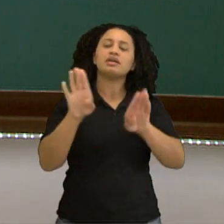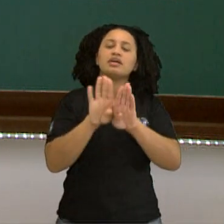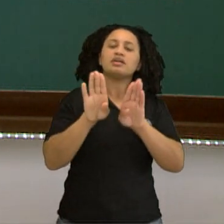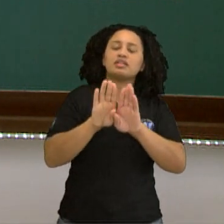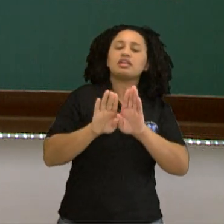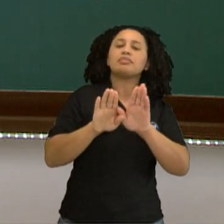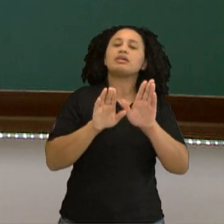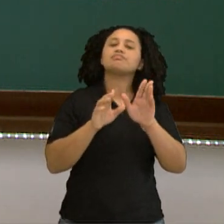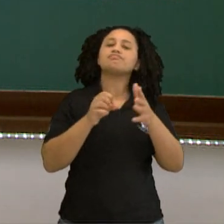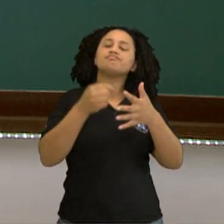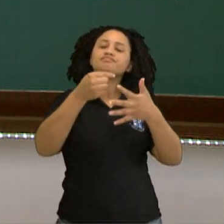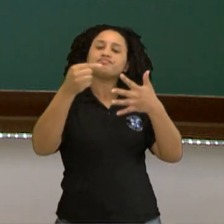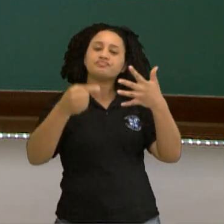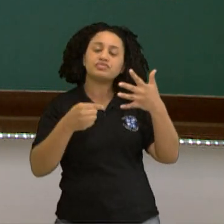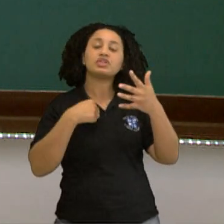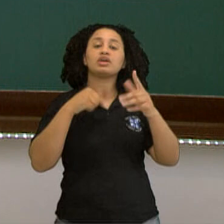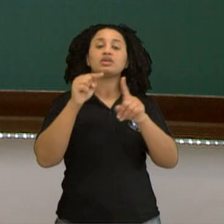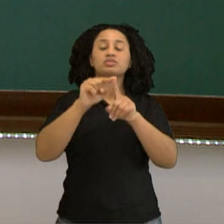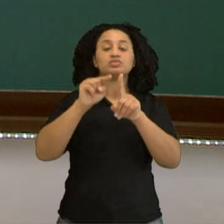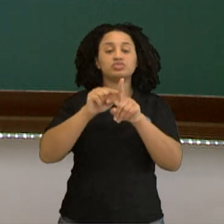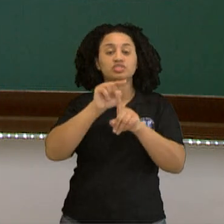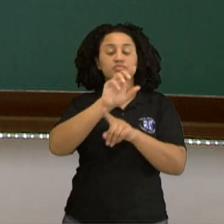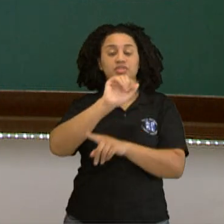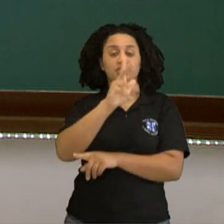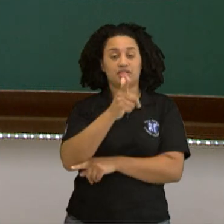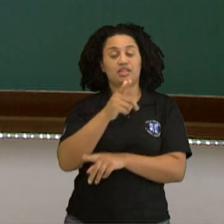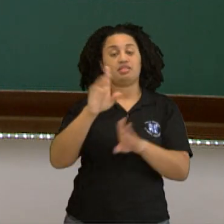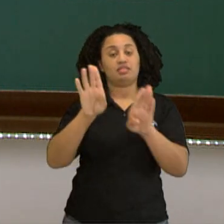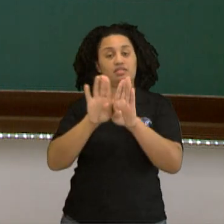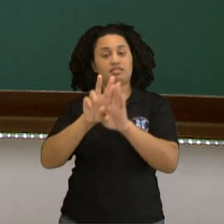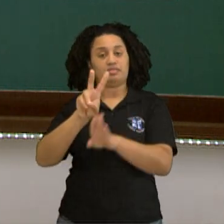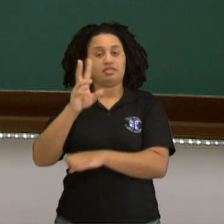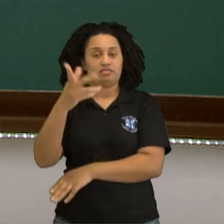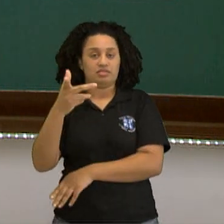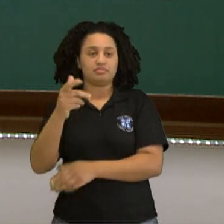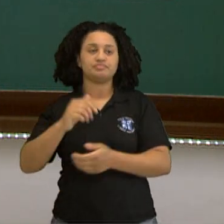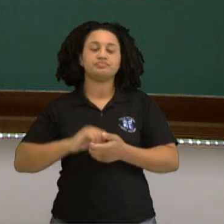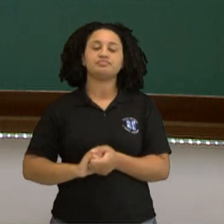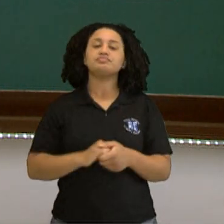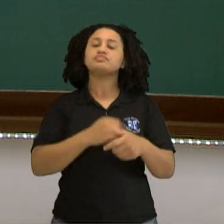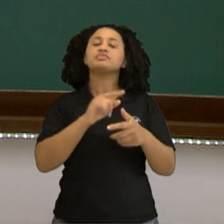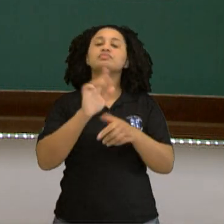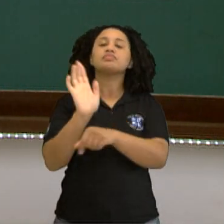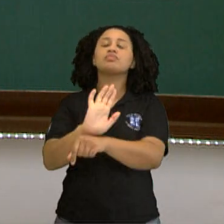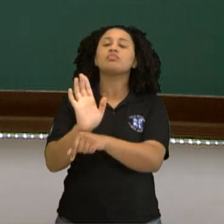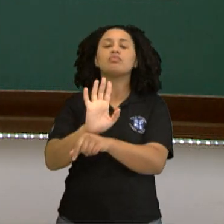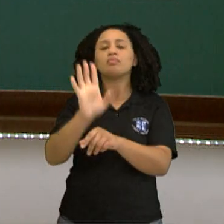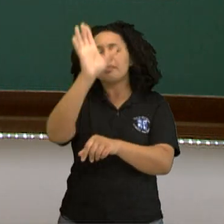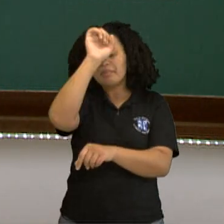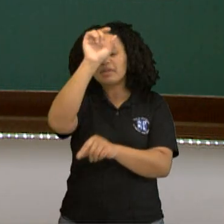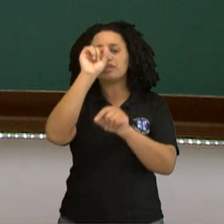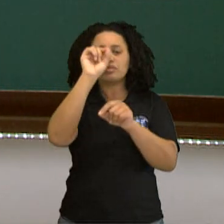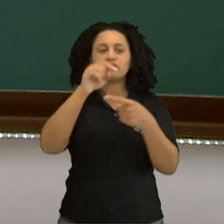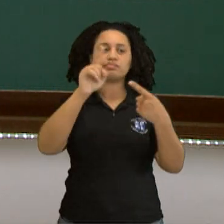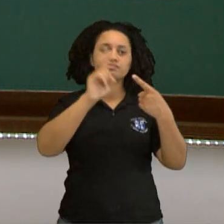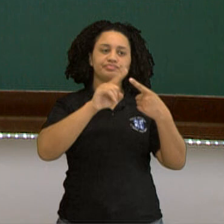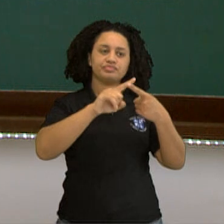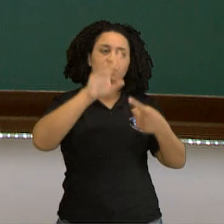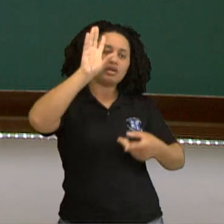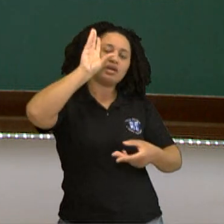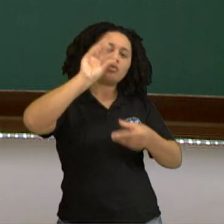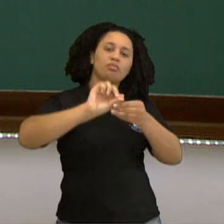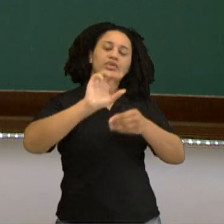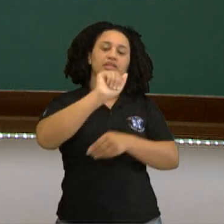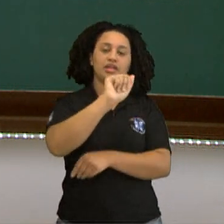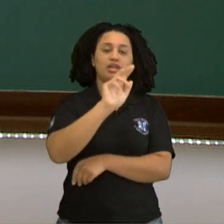os movimentos aí com a aceleração e a velocidade. Nesse vídeo, o que nós vamos aprender? Vamos aprender a compreender